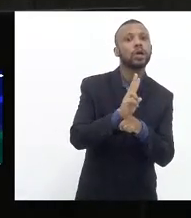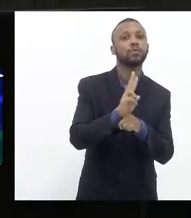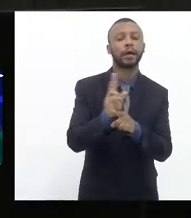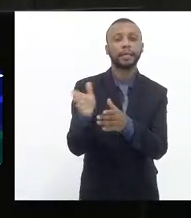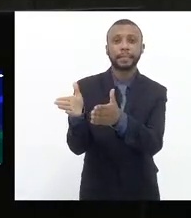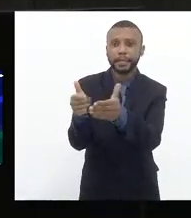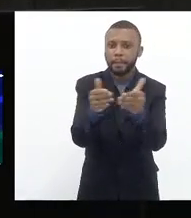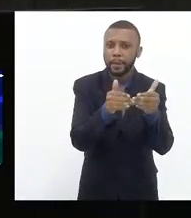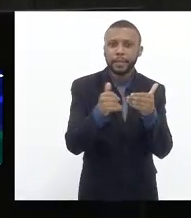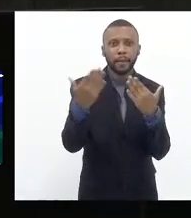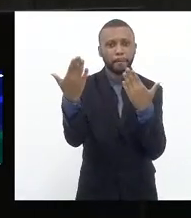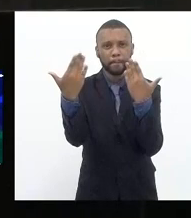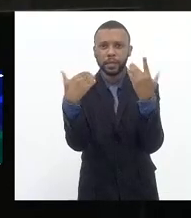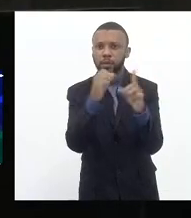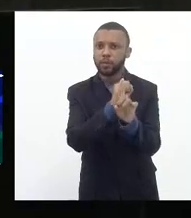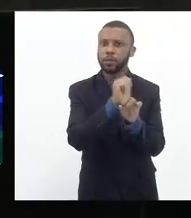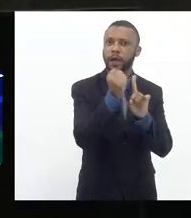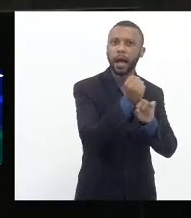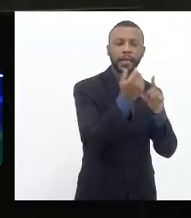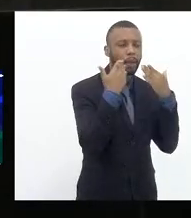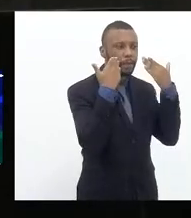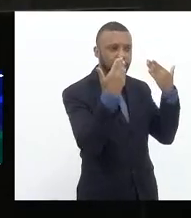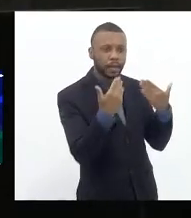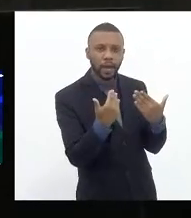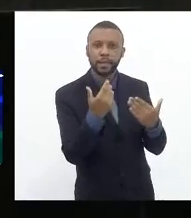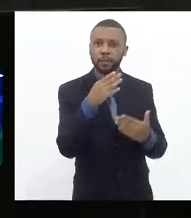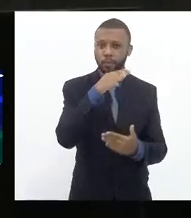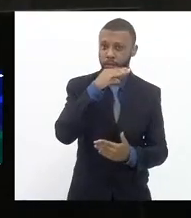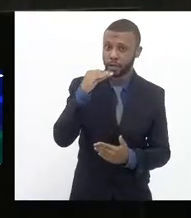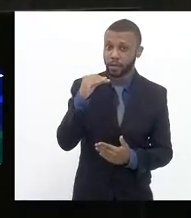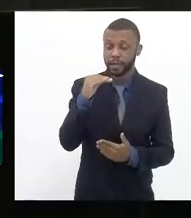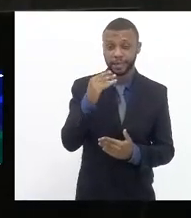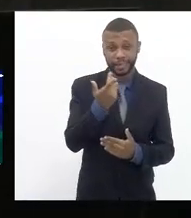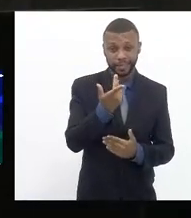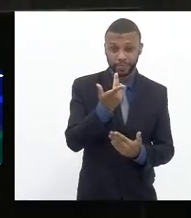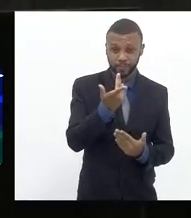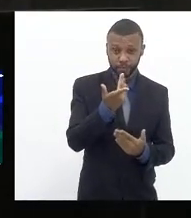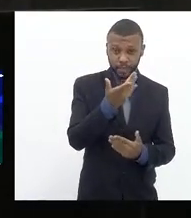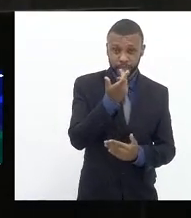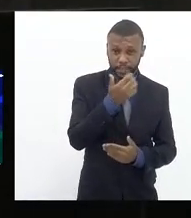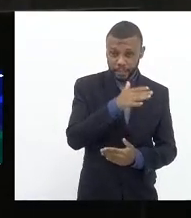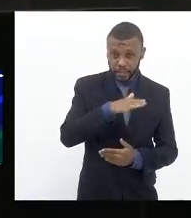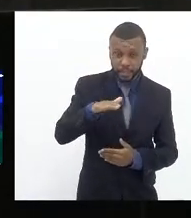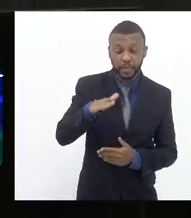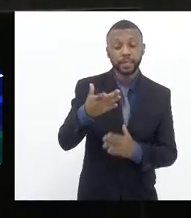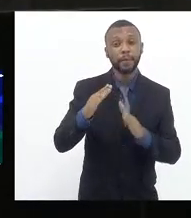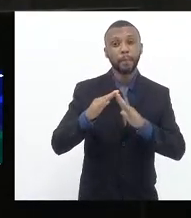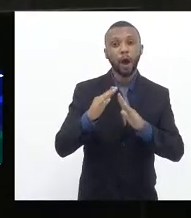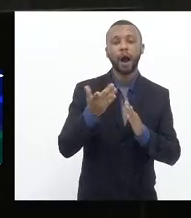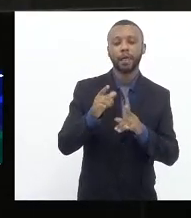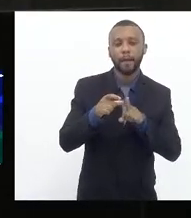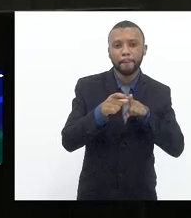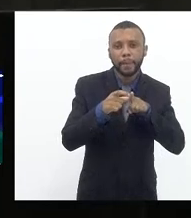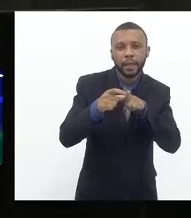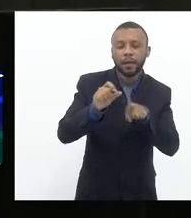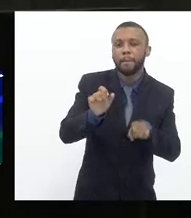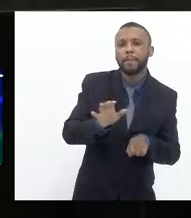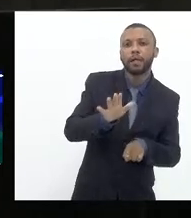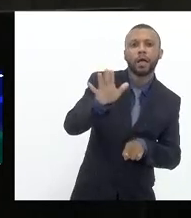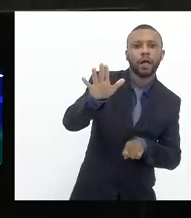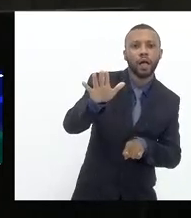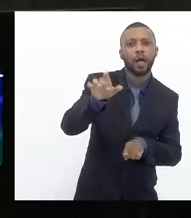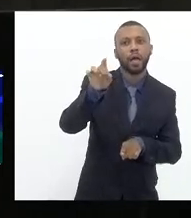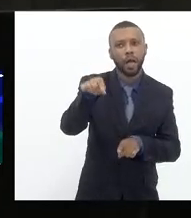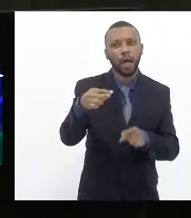psicossociais apresentadas por crianças, adolescentes e jovens que moram em favelas e área de risco, é